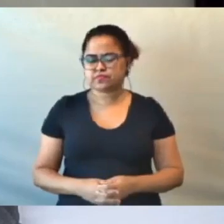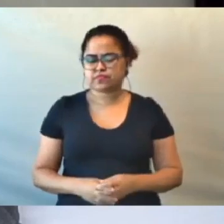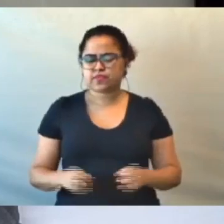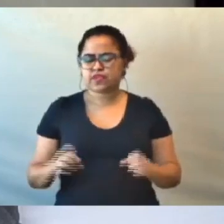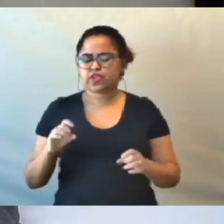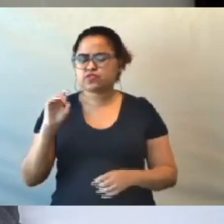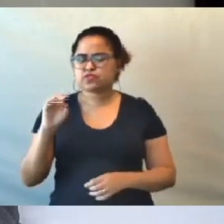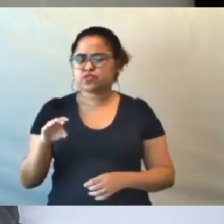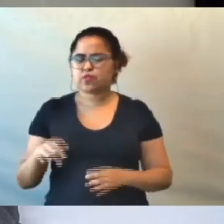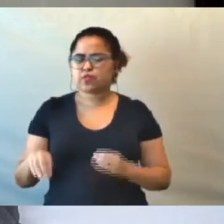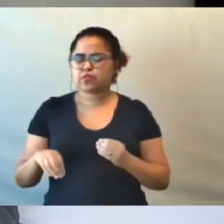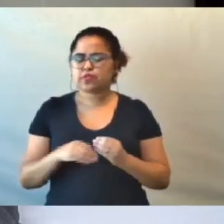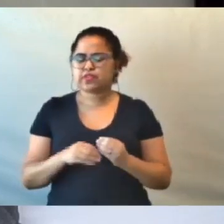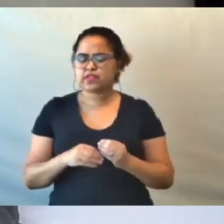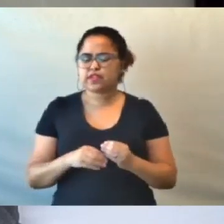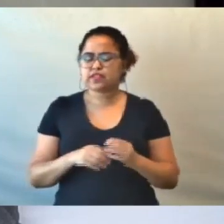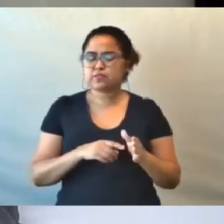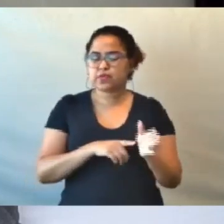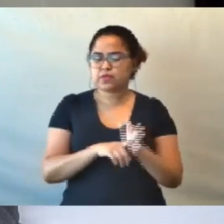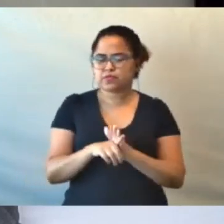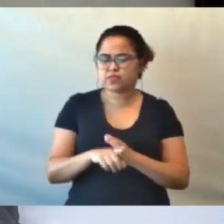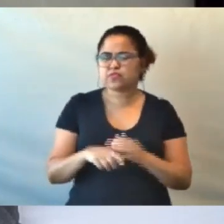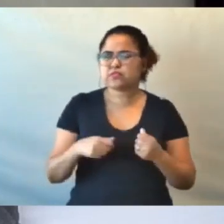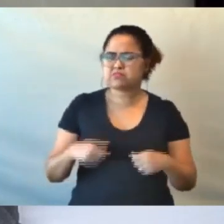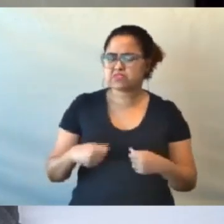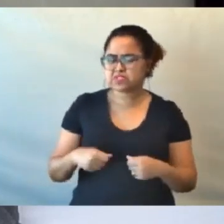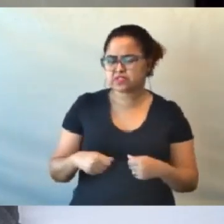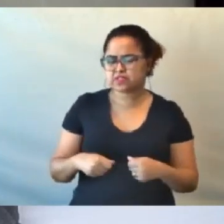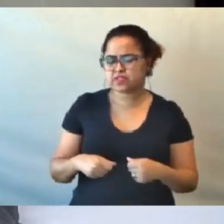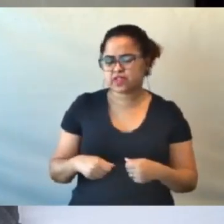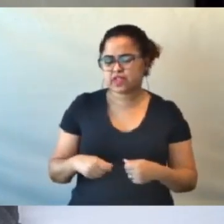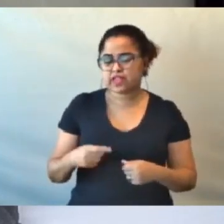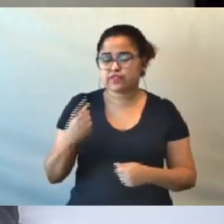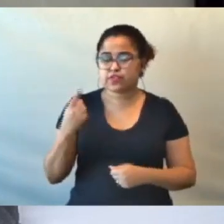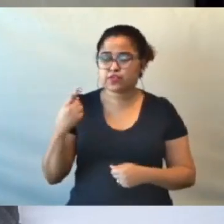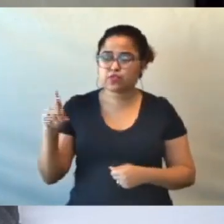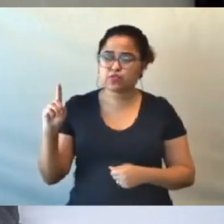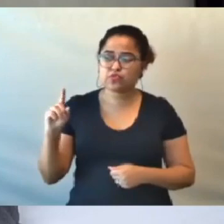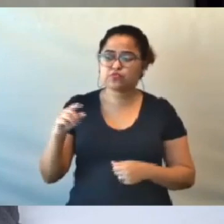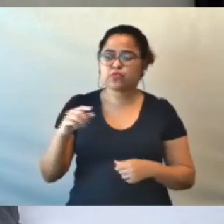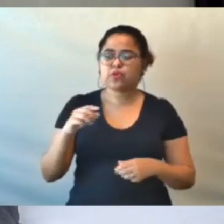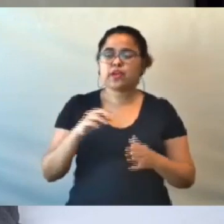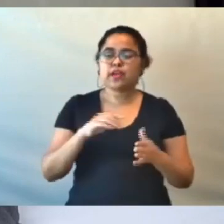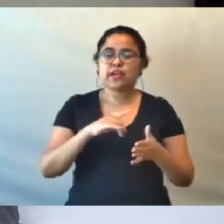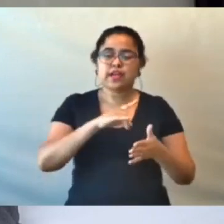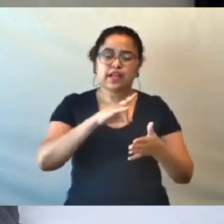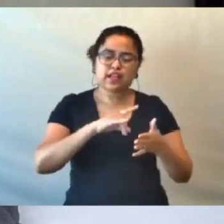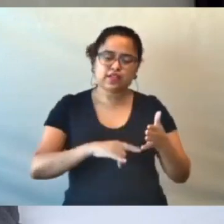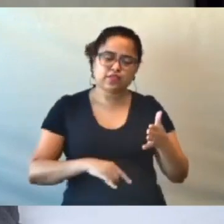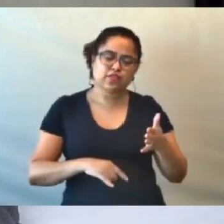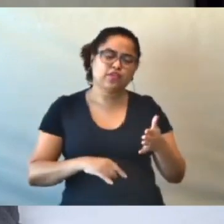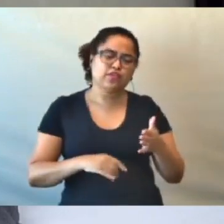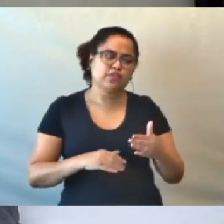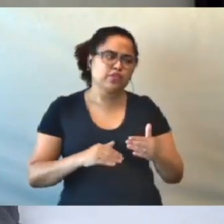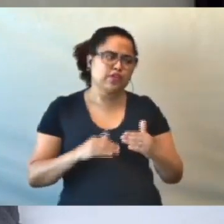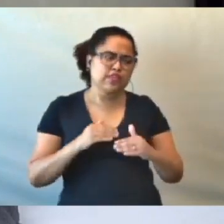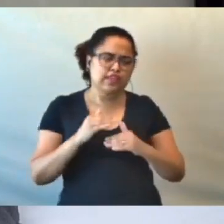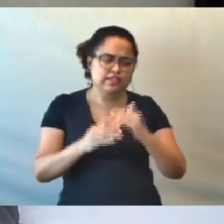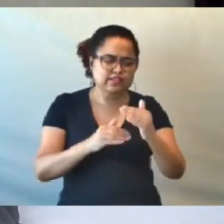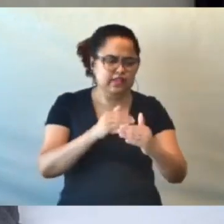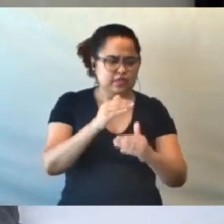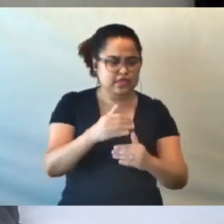faz necessária pelo fato de ter sido o último relatório da sequência, em 2022, e dá a entender que a gente